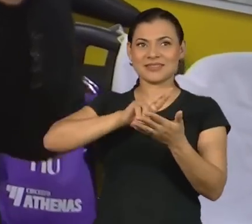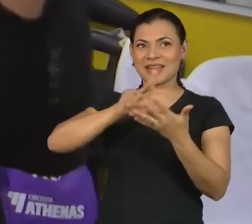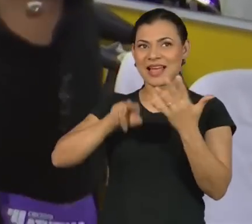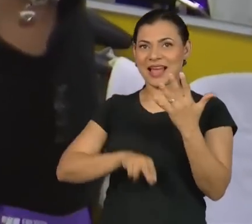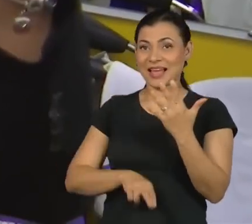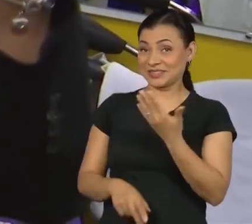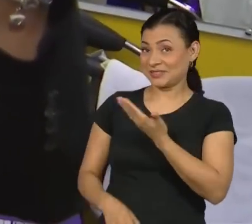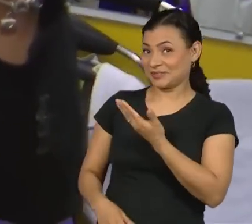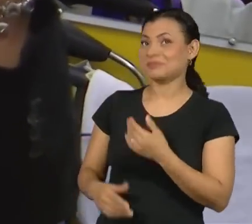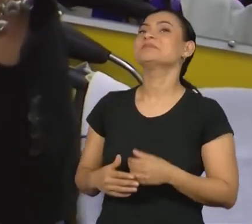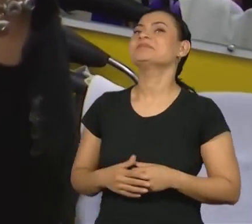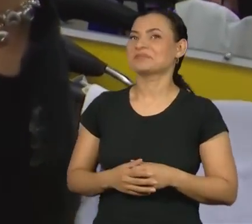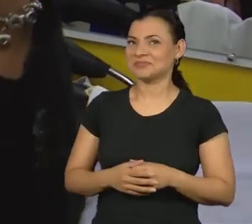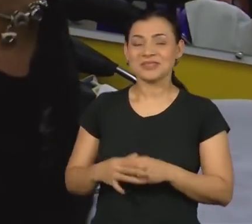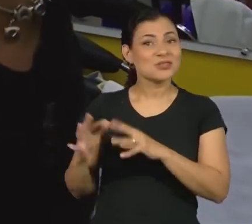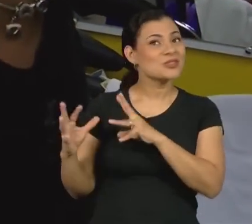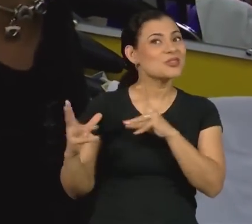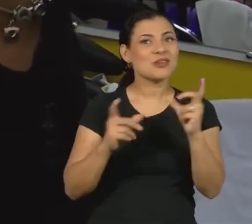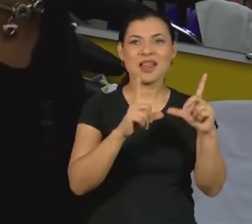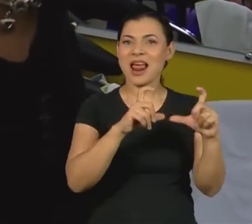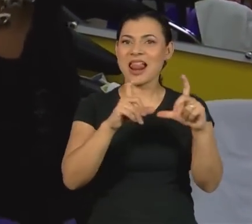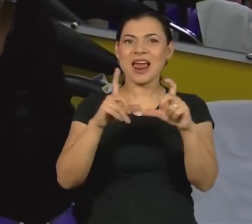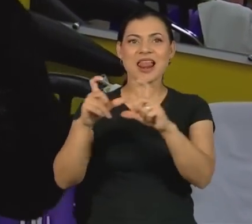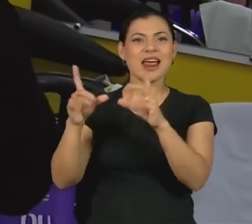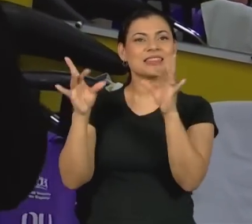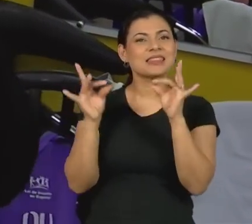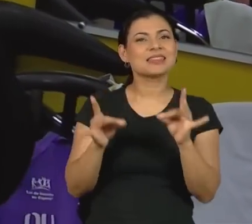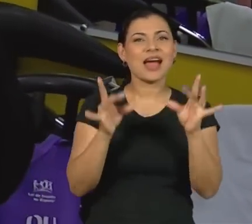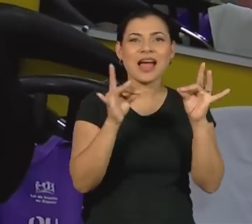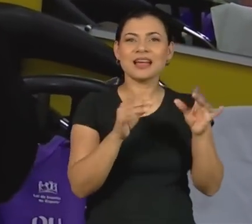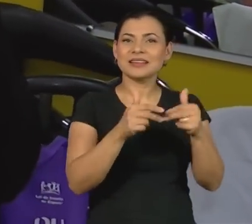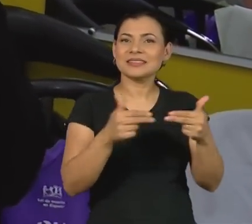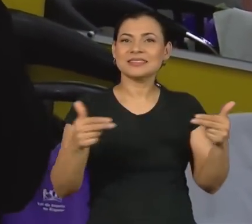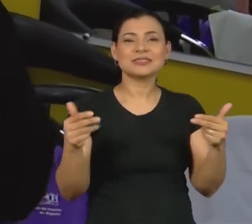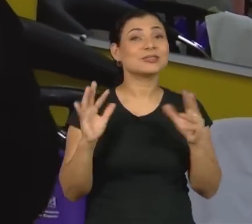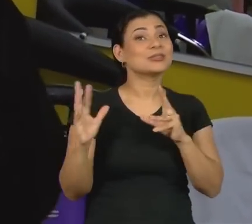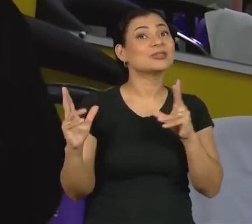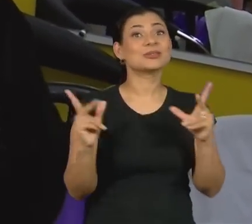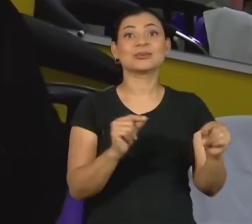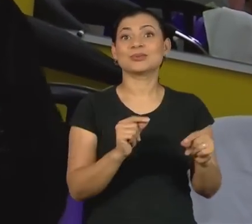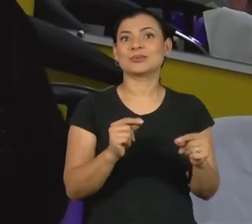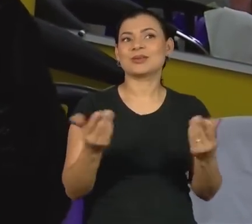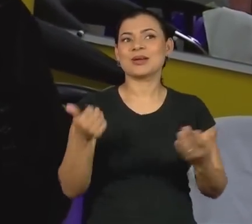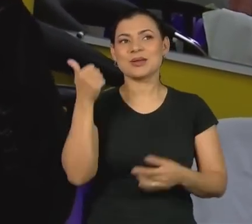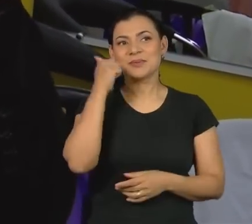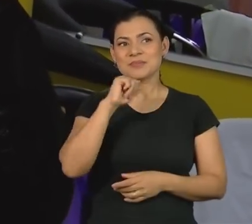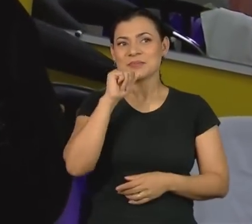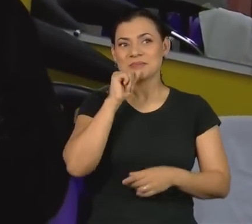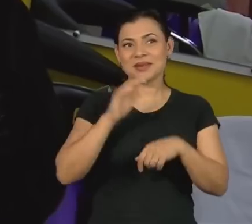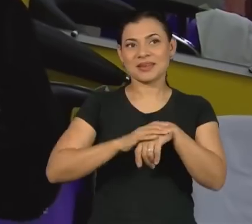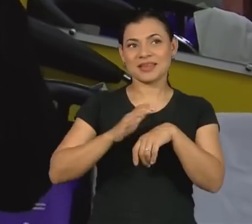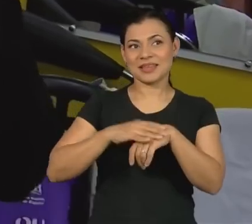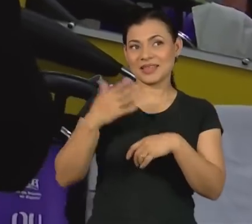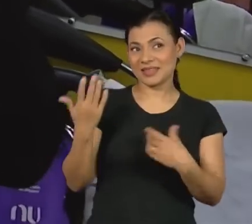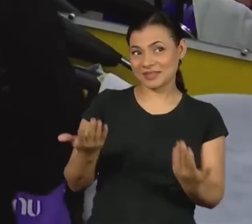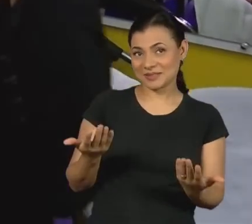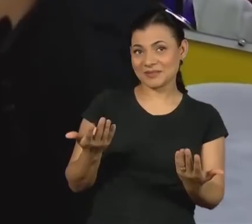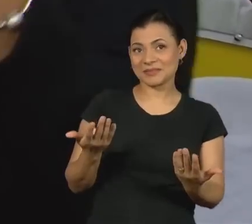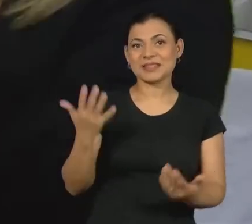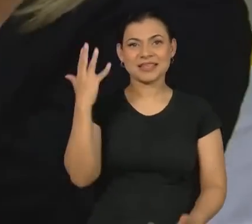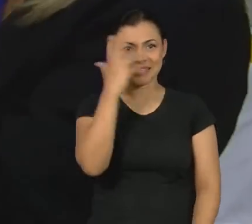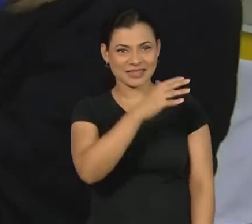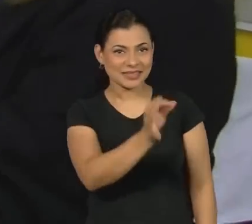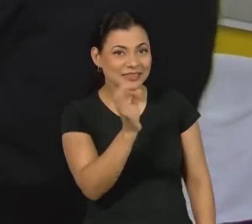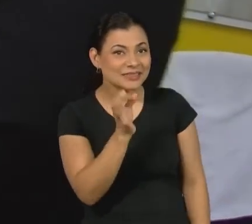ó. Pegando todos os detalhes dessa mãezona. Olha só que